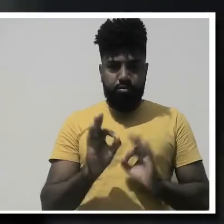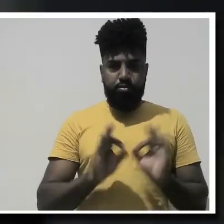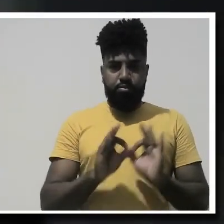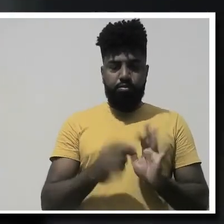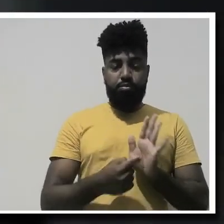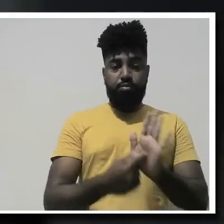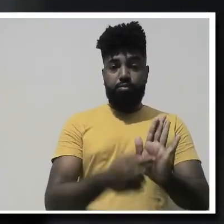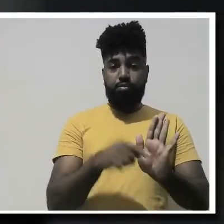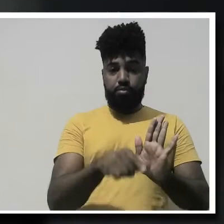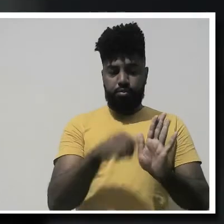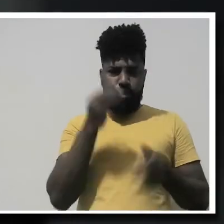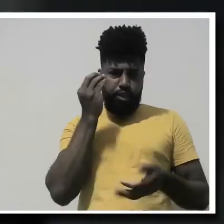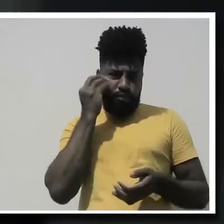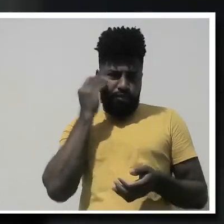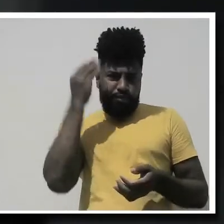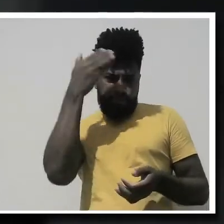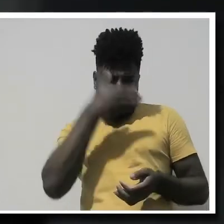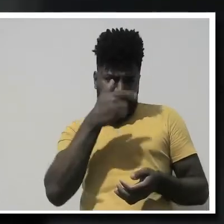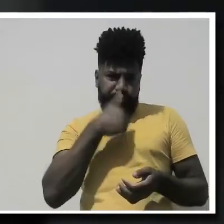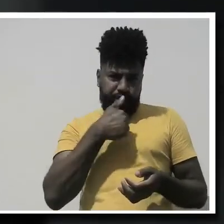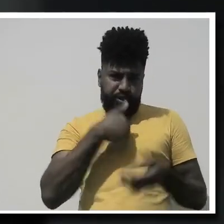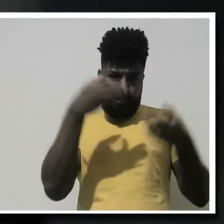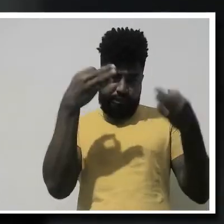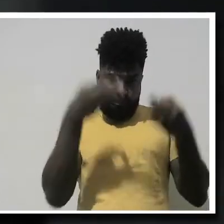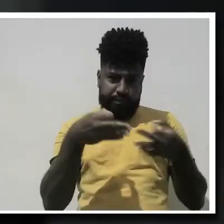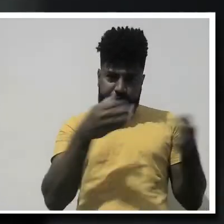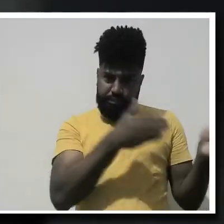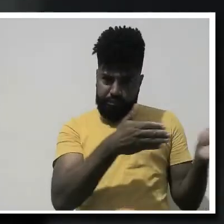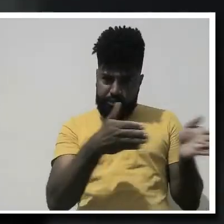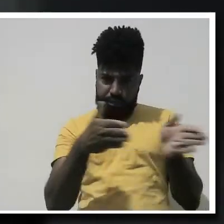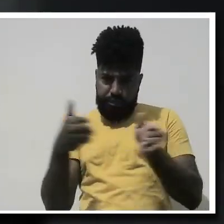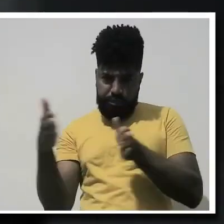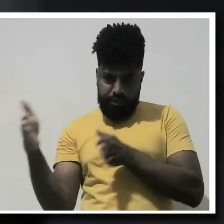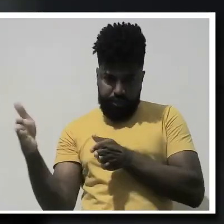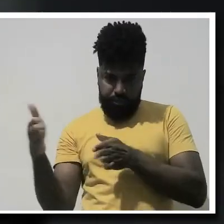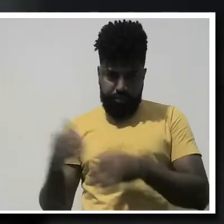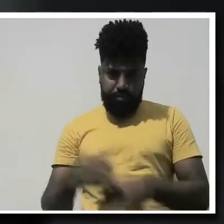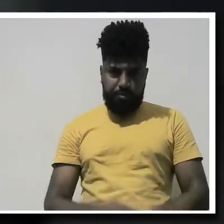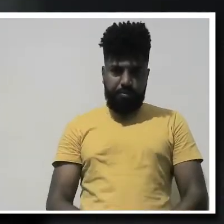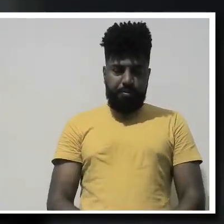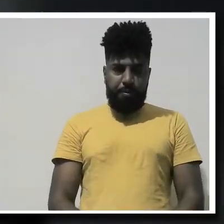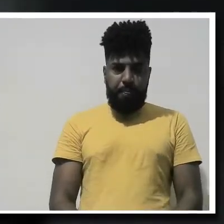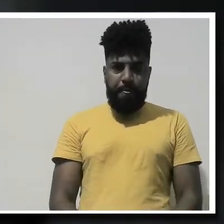esse procedimento, então eu vou deixar aqui só para você conferir se está bem claro essa metodologia.